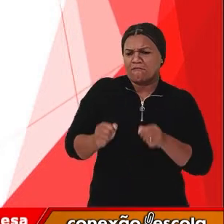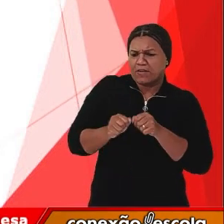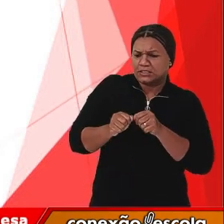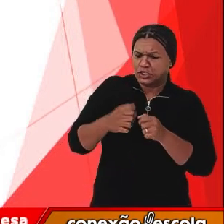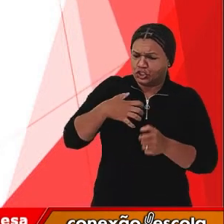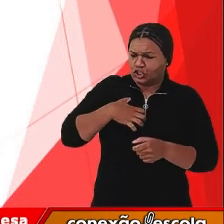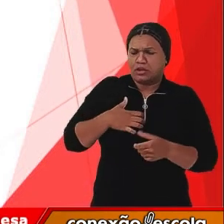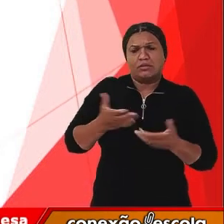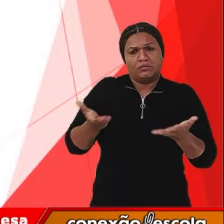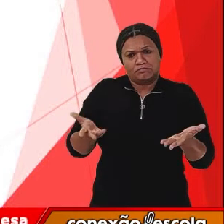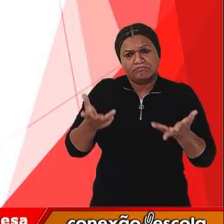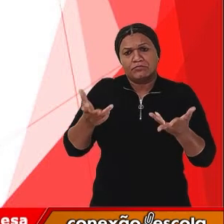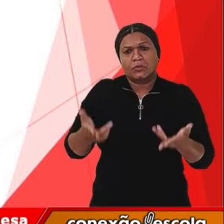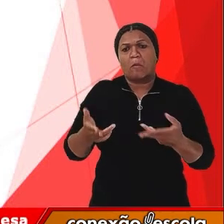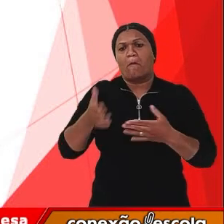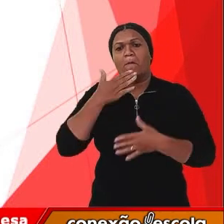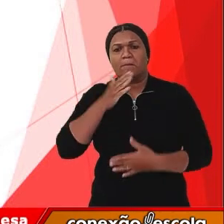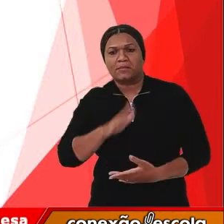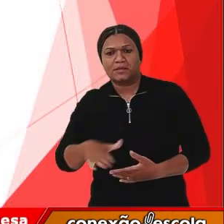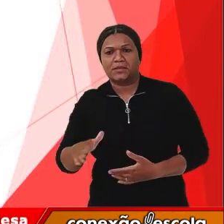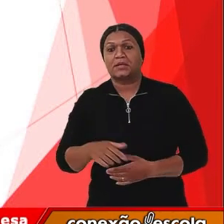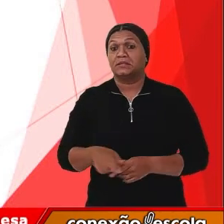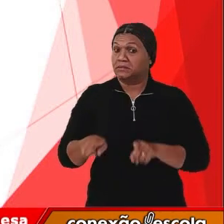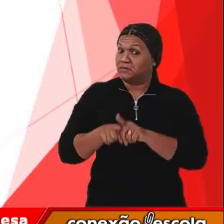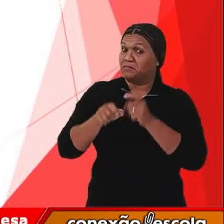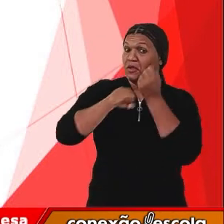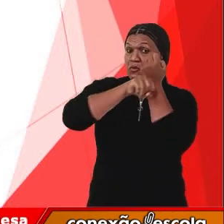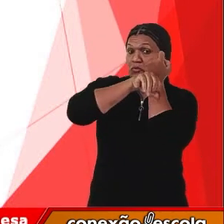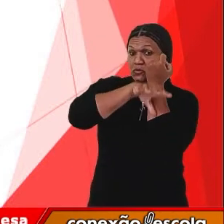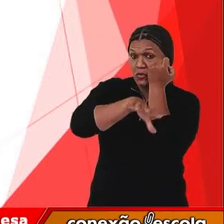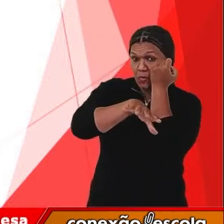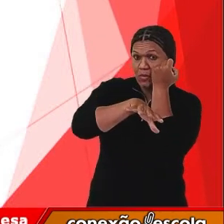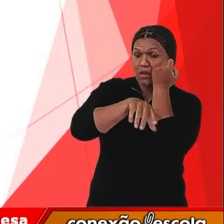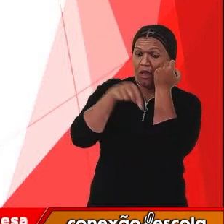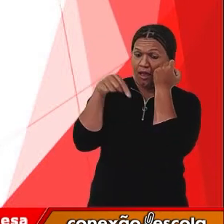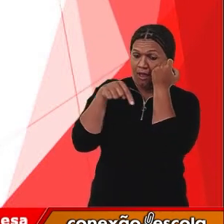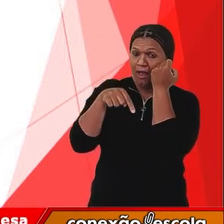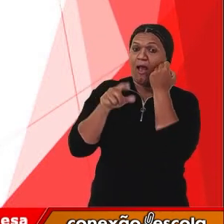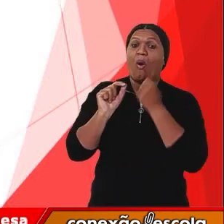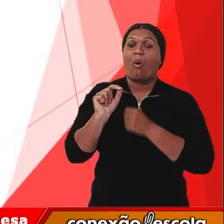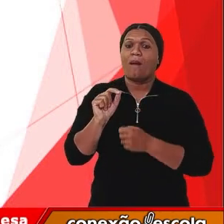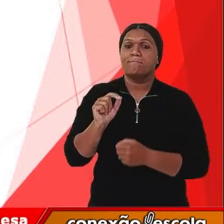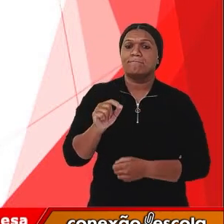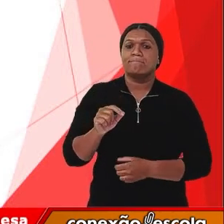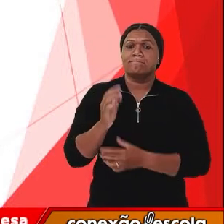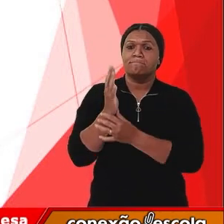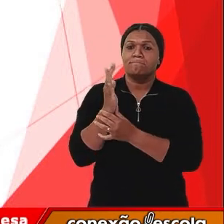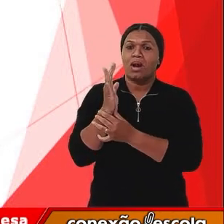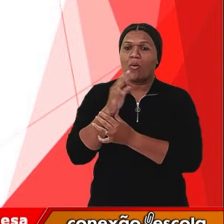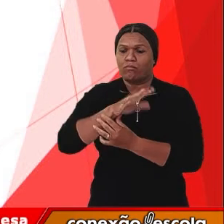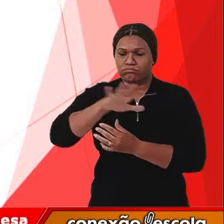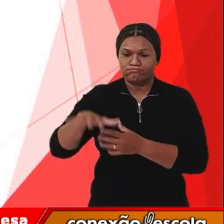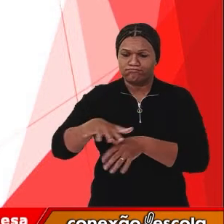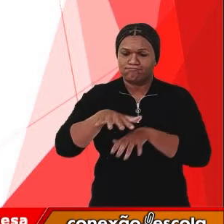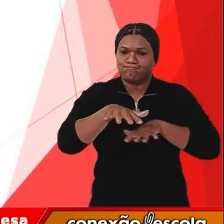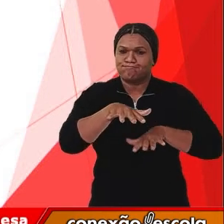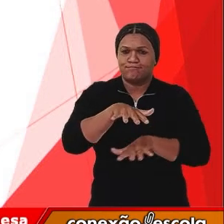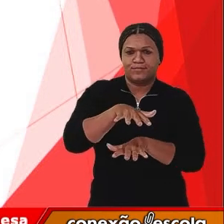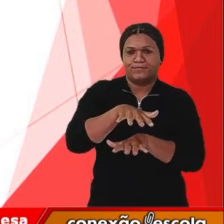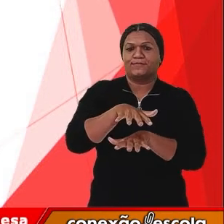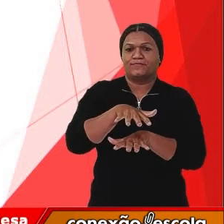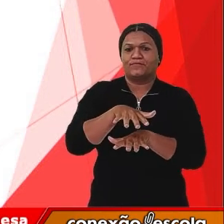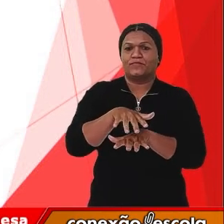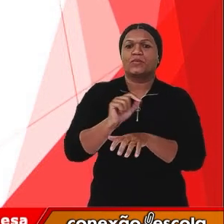você faz como eu fazia em criança meia sombra você põe a sua mão por baixo da minha mão